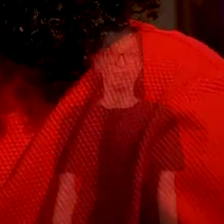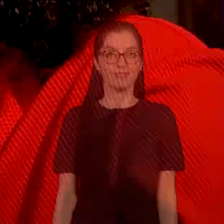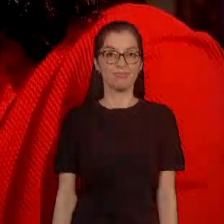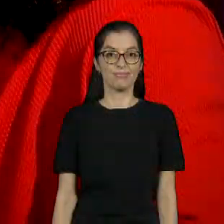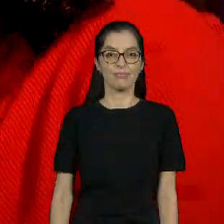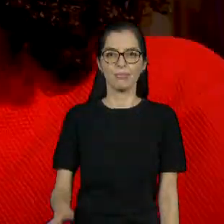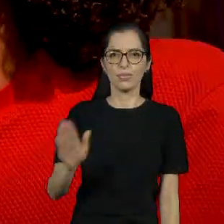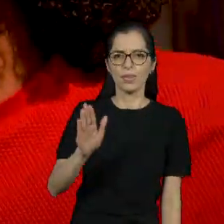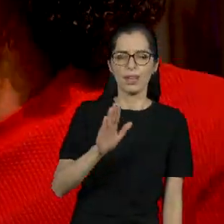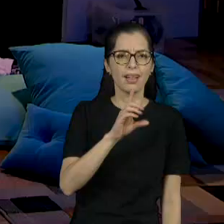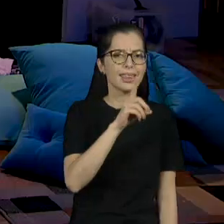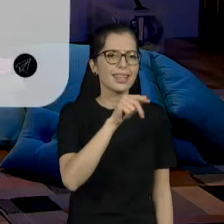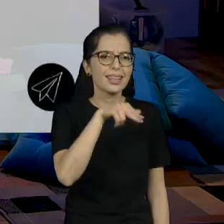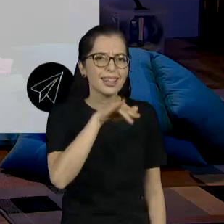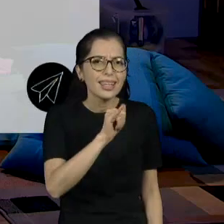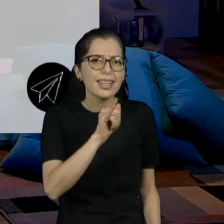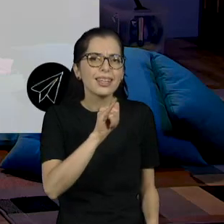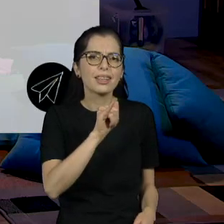Dani, já chegou em casa?